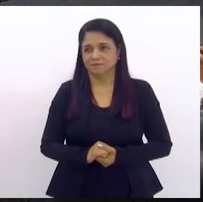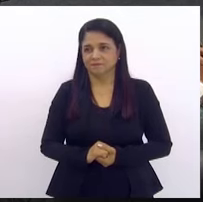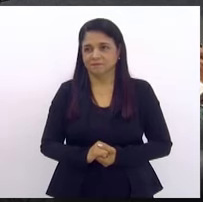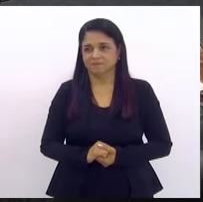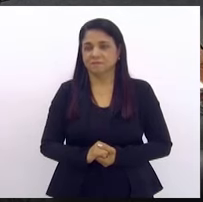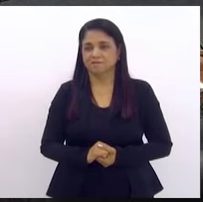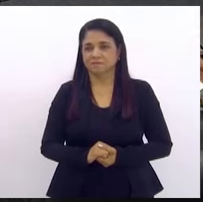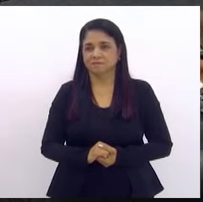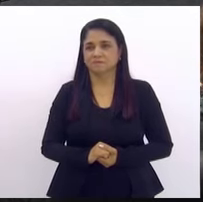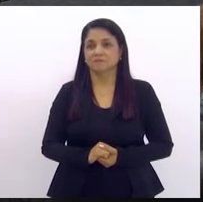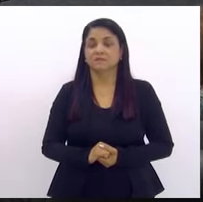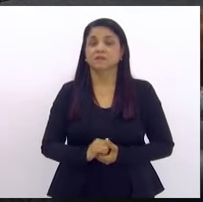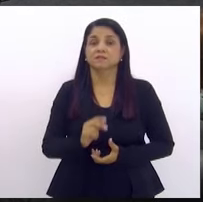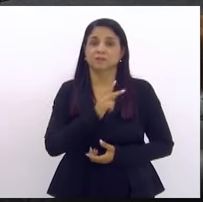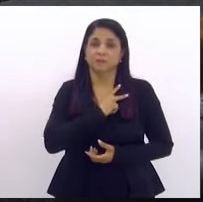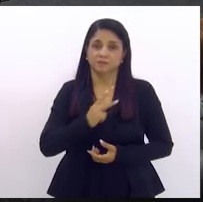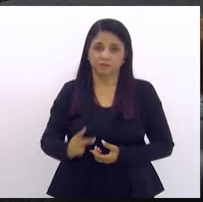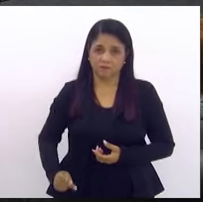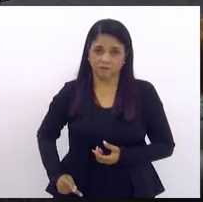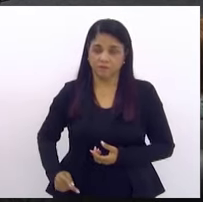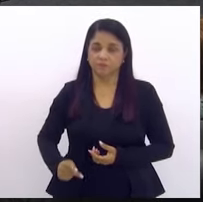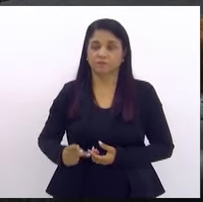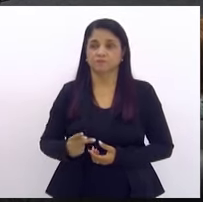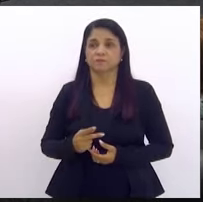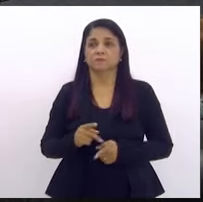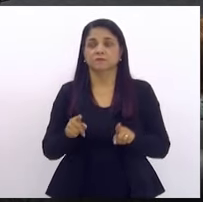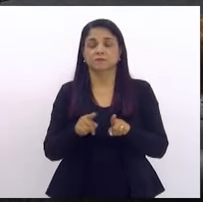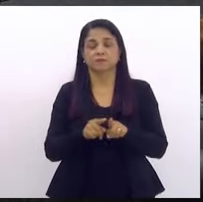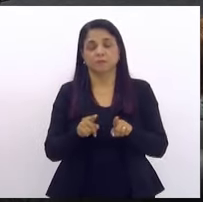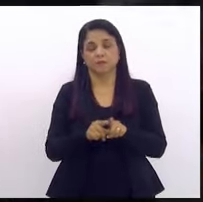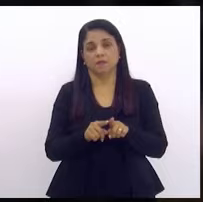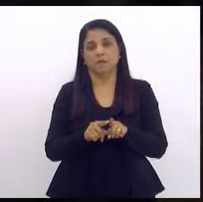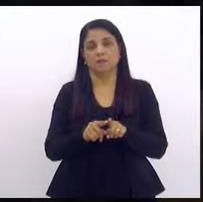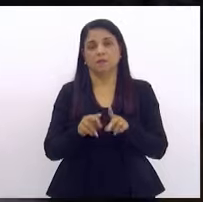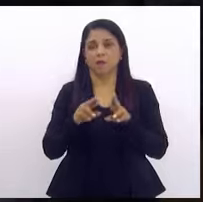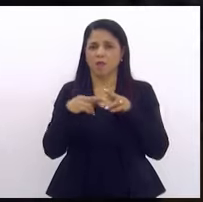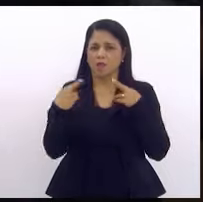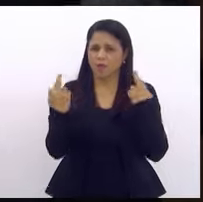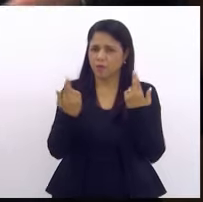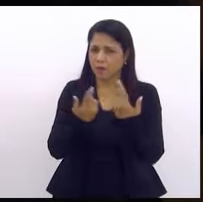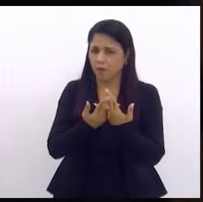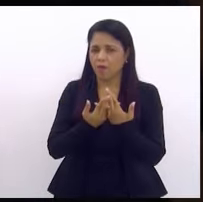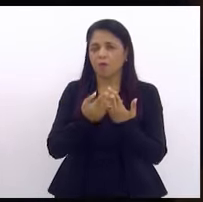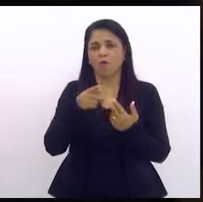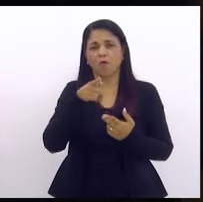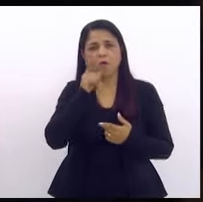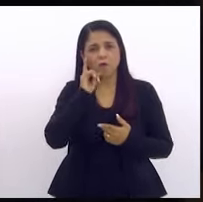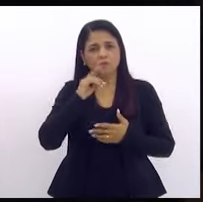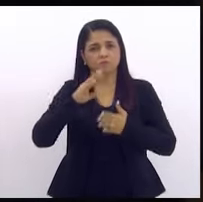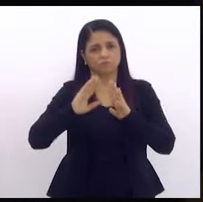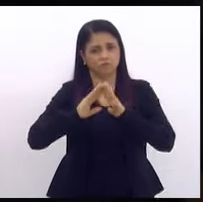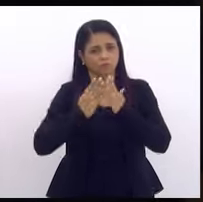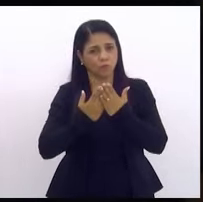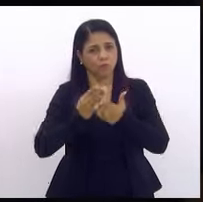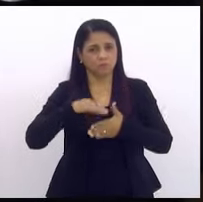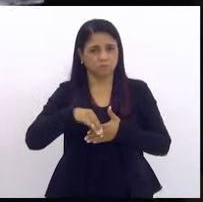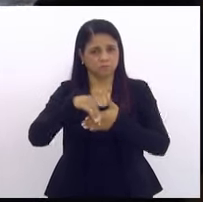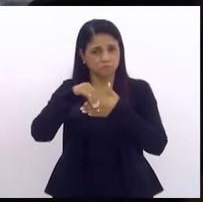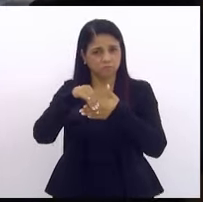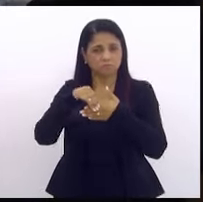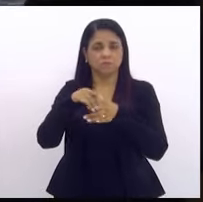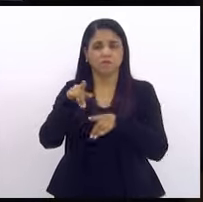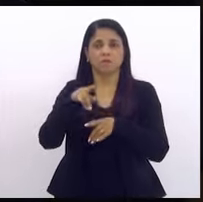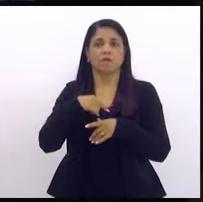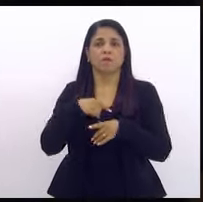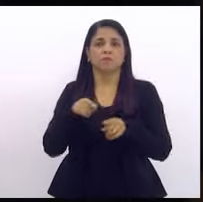Vontade, Mick. Senhor presidente, saudando também a reunião do Colégio de Líderes, a sua direção também, e o